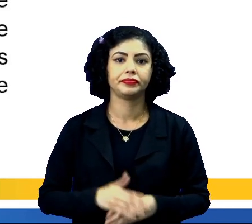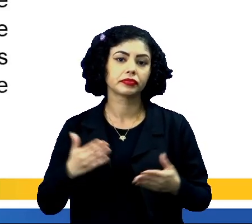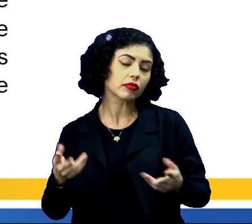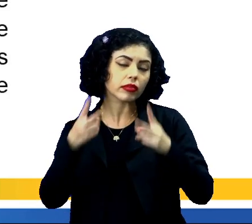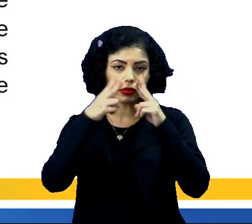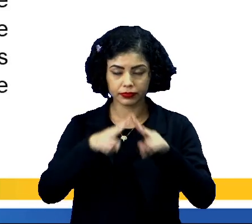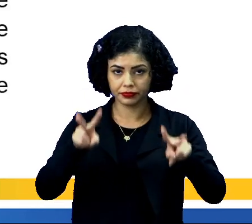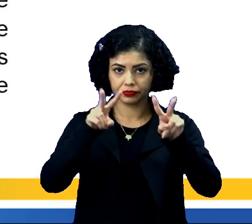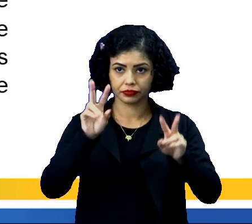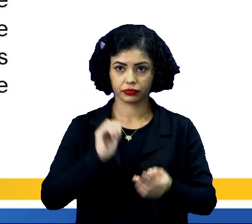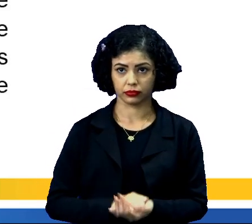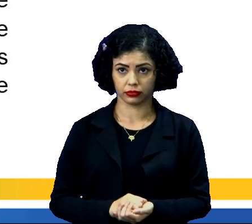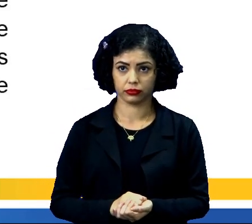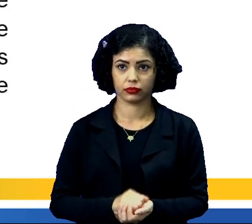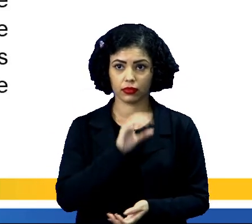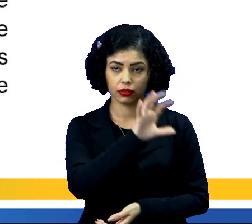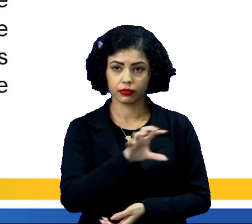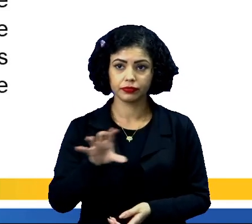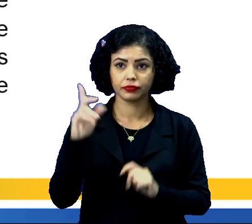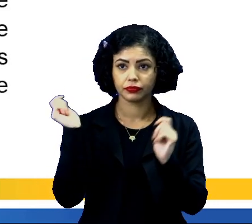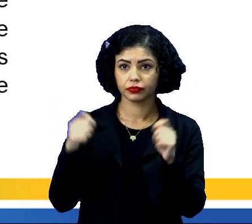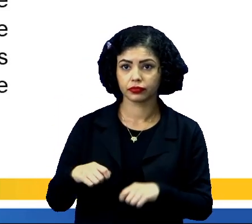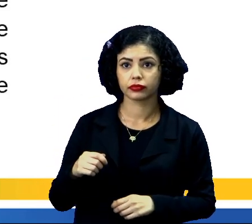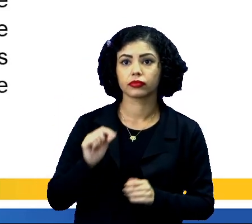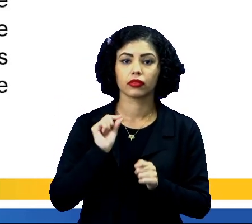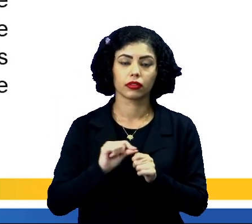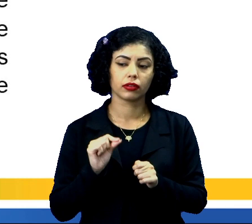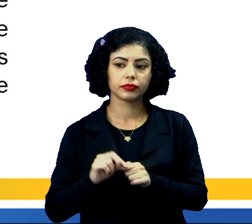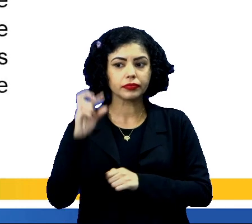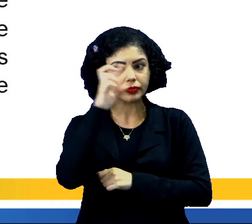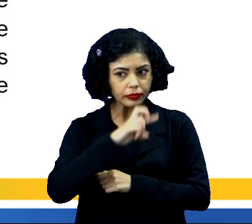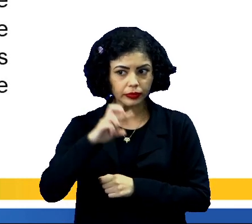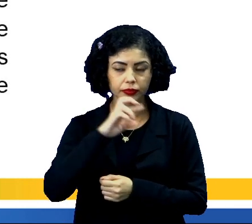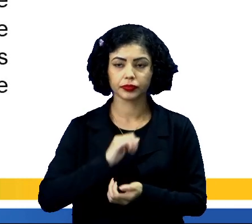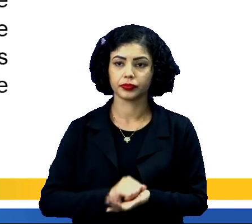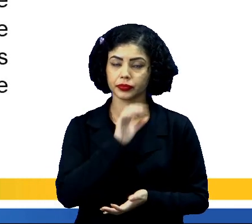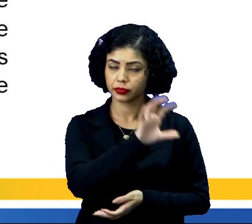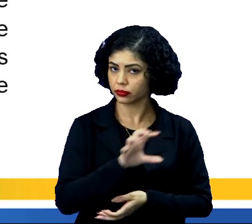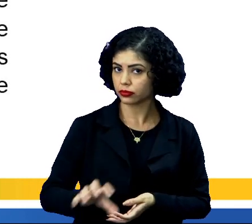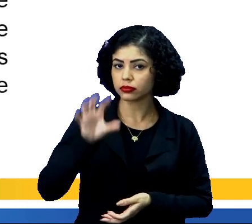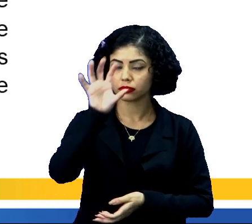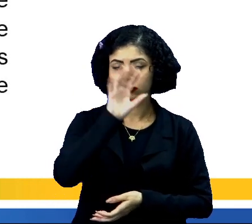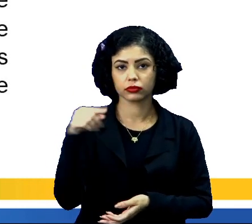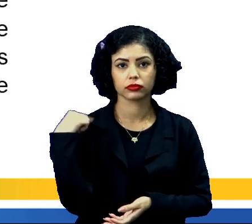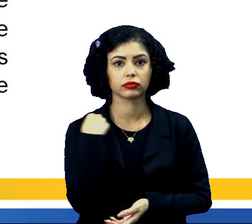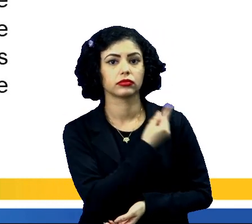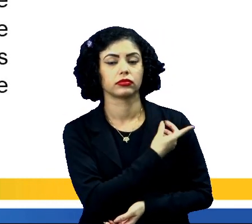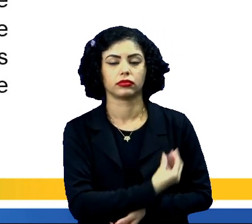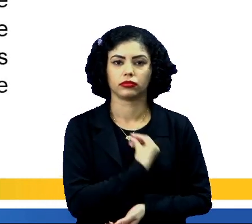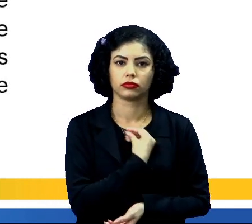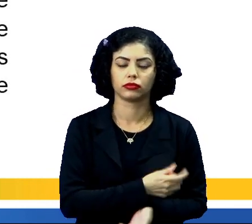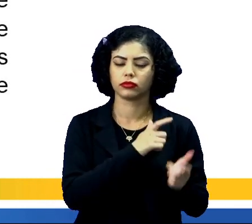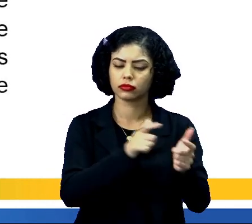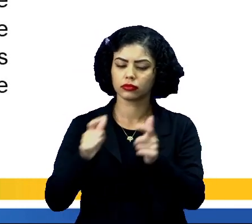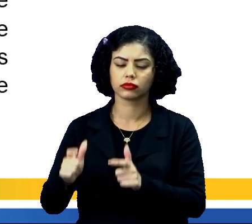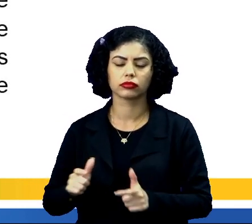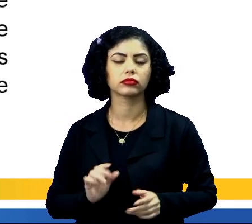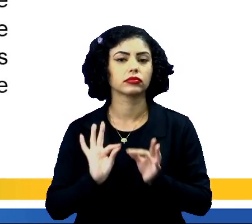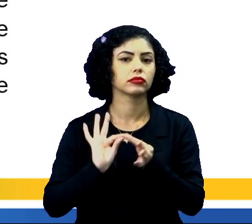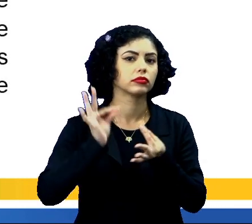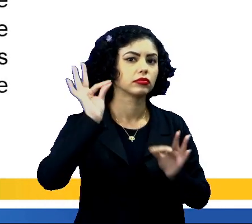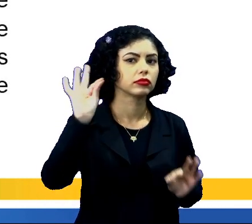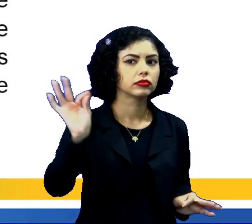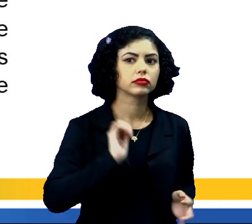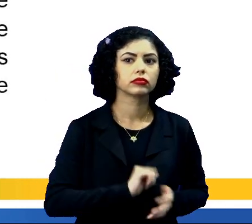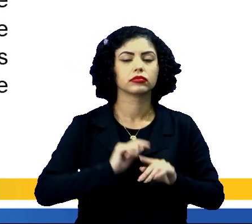Então, a partir da visualização de um mapa, é possível realizar uma análise de regiões do nosso convívio, né, ou de lugares muito